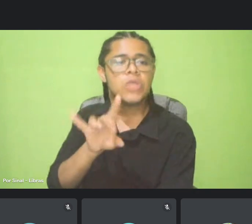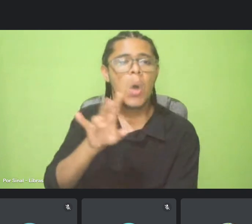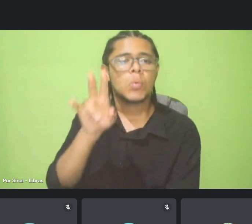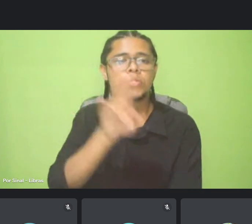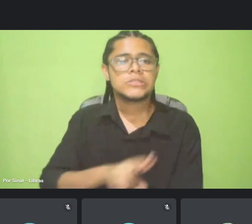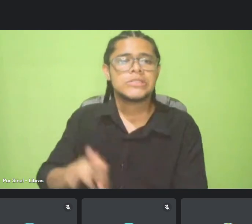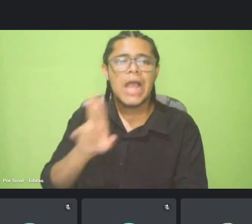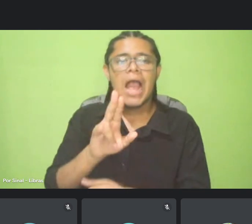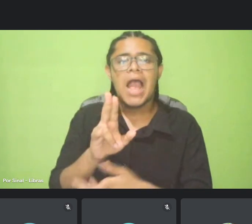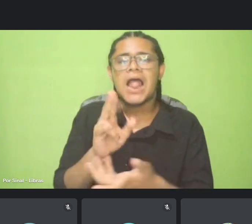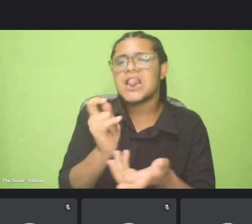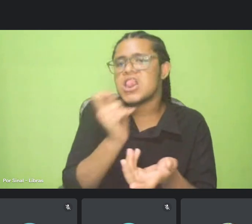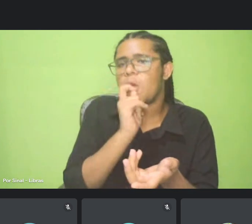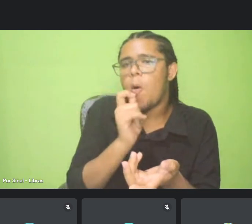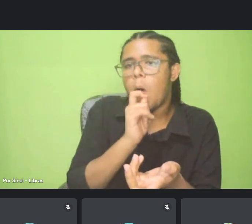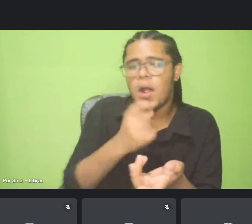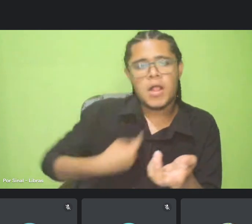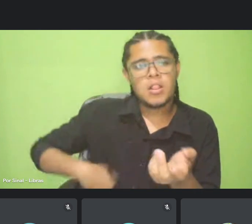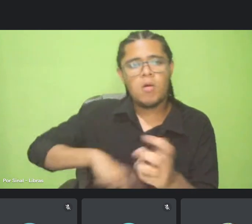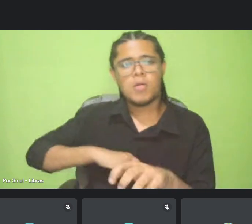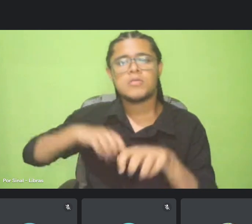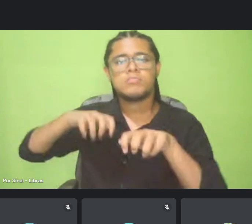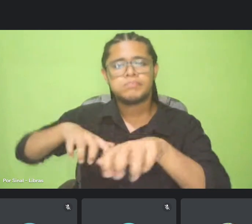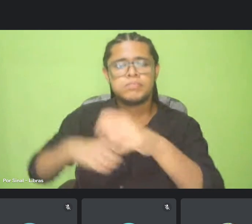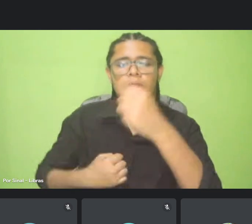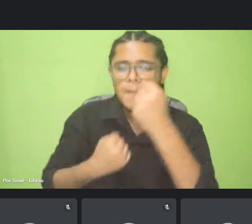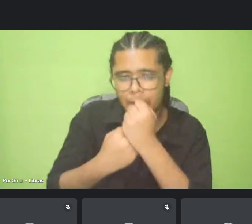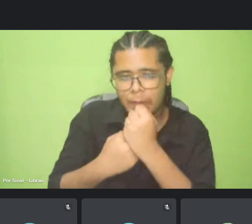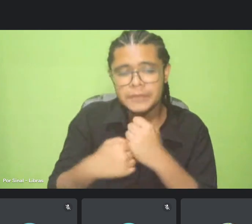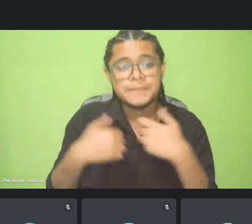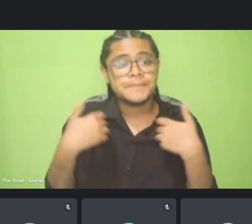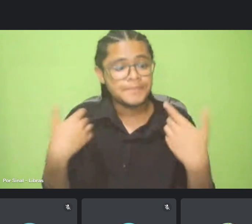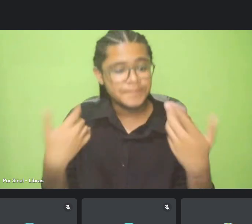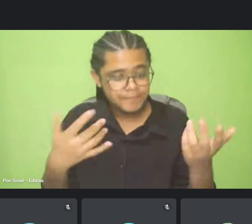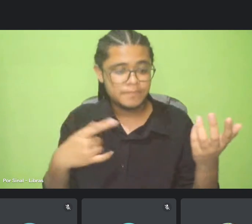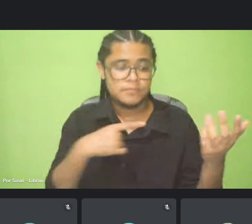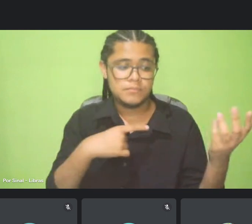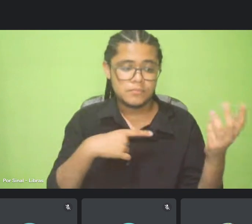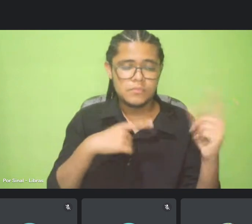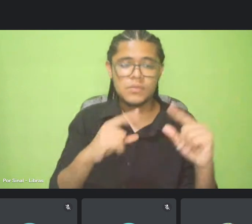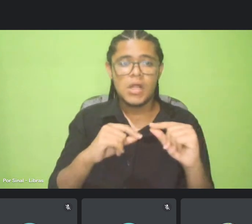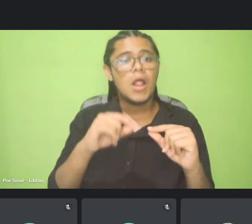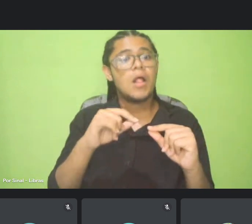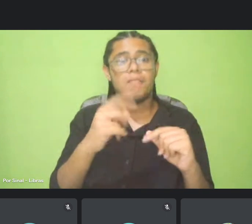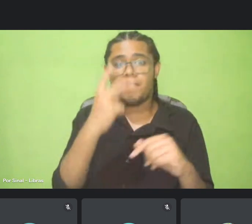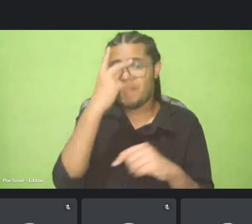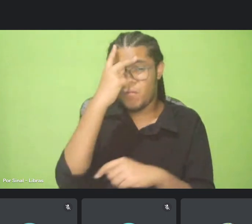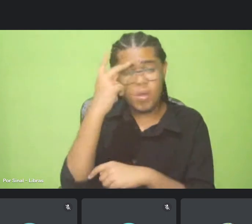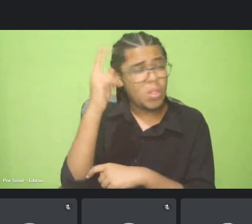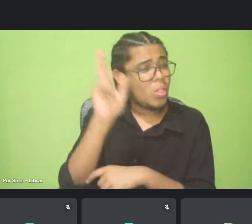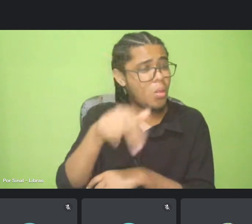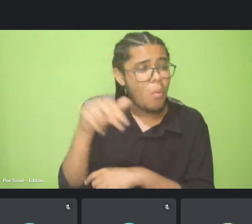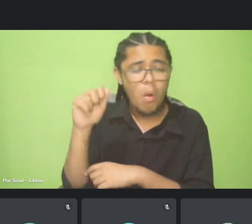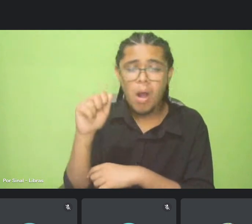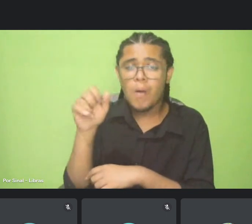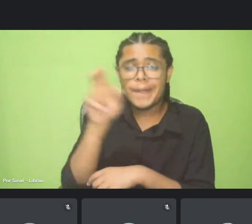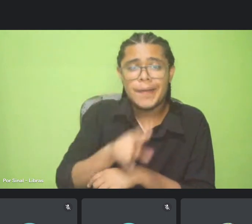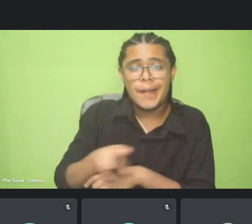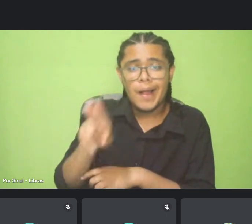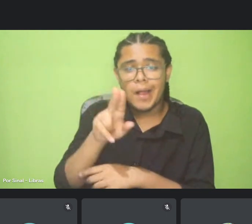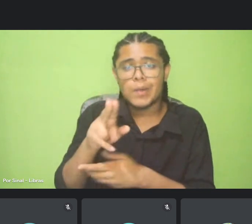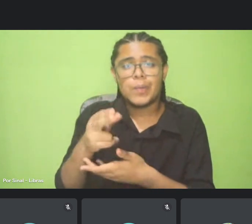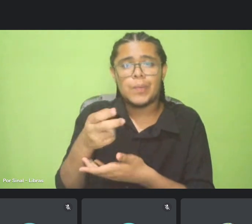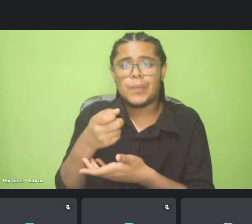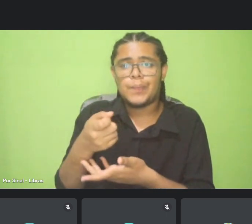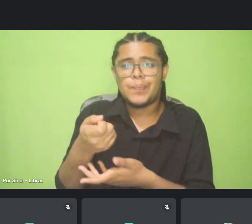são outros assuntos que envolvem as pessoas que nunca utilizaram drogas, mas elas são abordadas no meio da rua, como é a